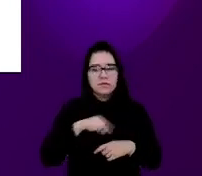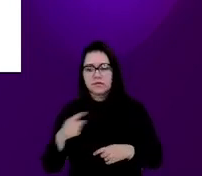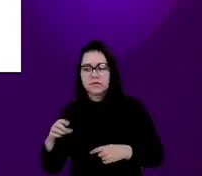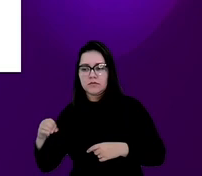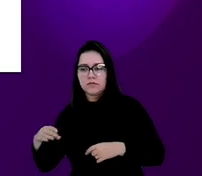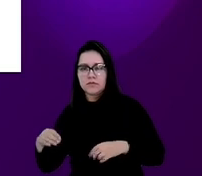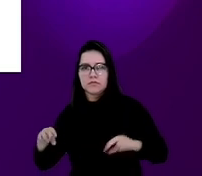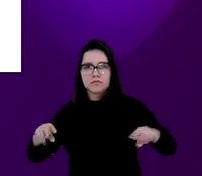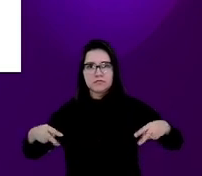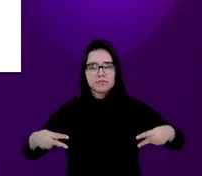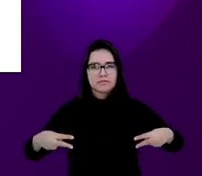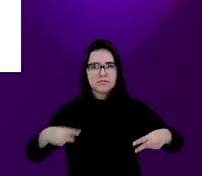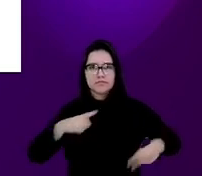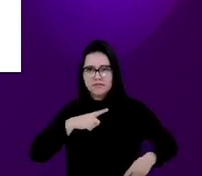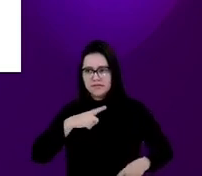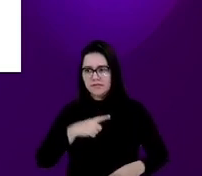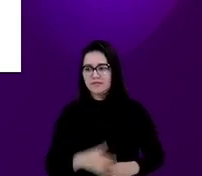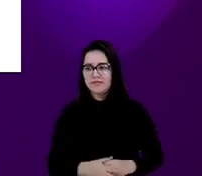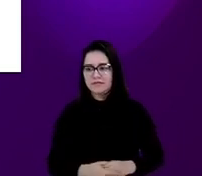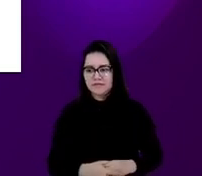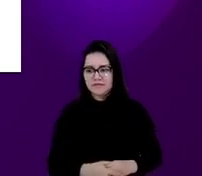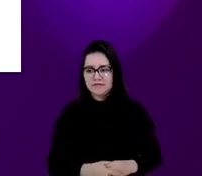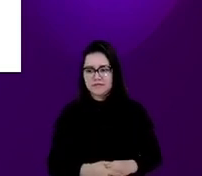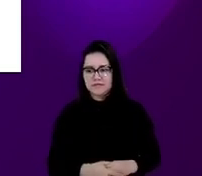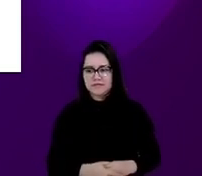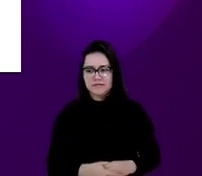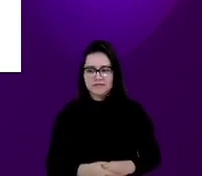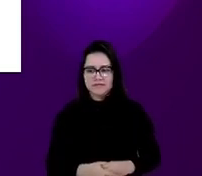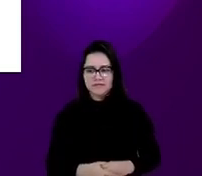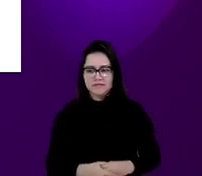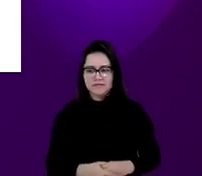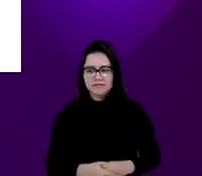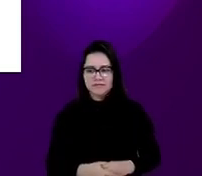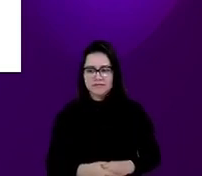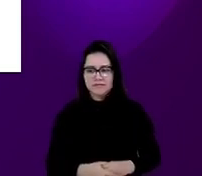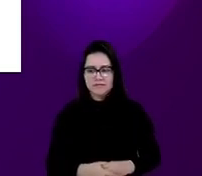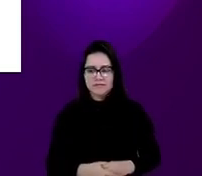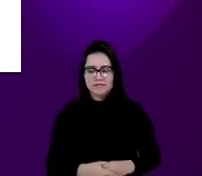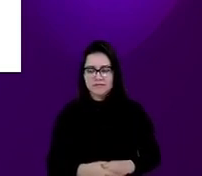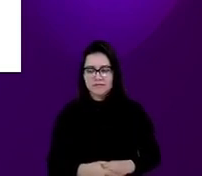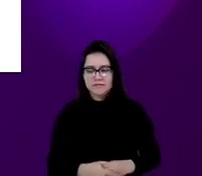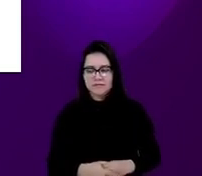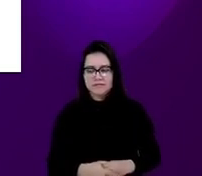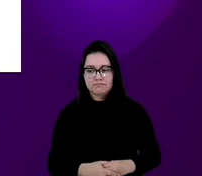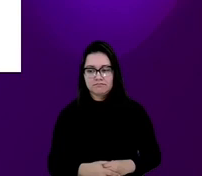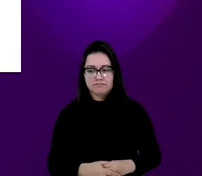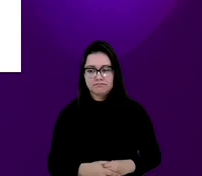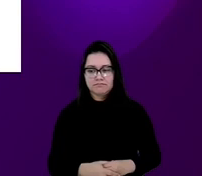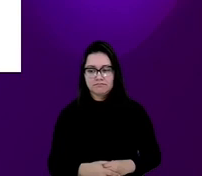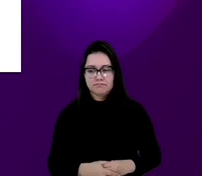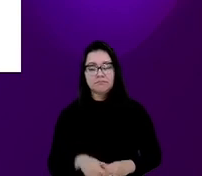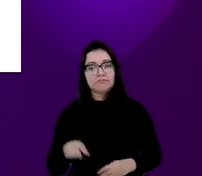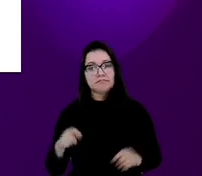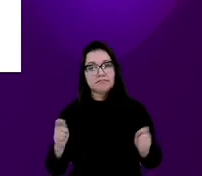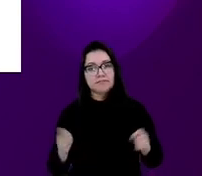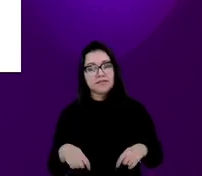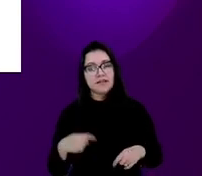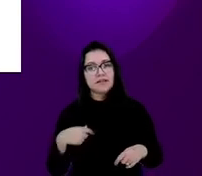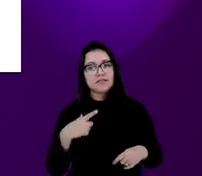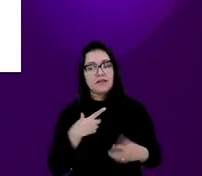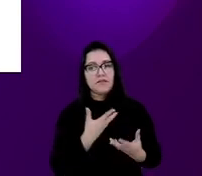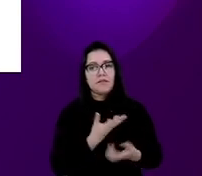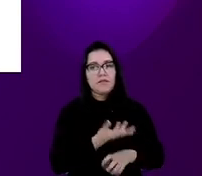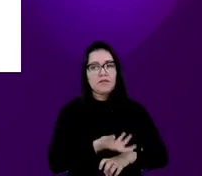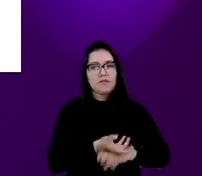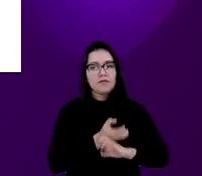estão vendo. Aí a gente ressecou a massa e depois encurtamos as próteses. Isso permitiu que a gente ressecasse essa